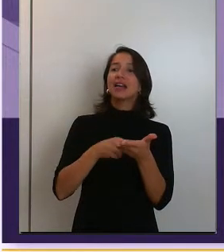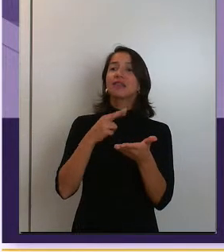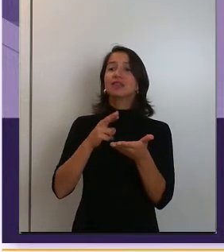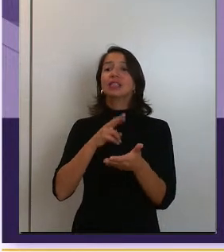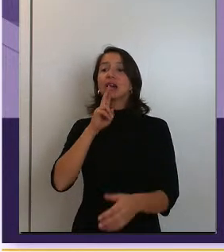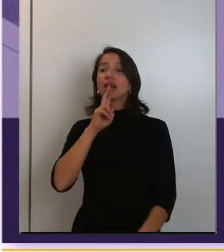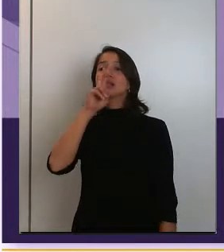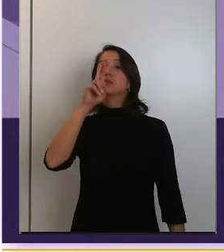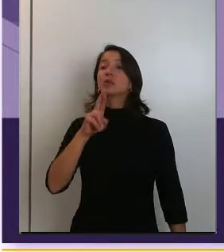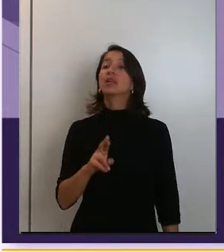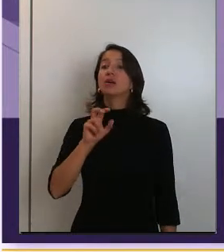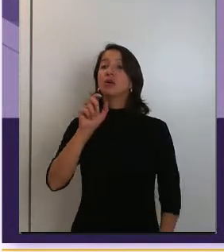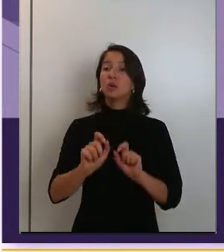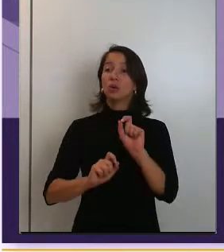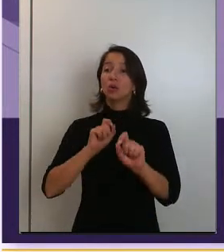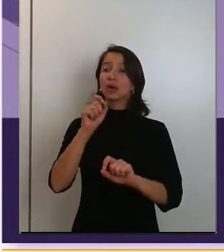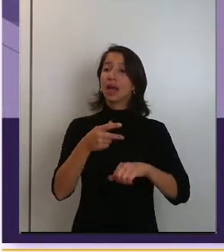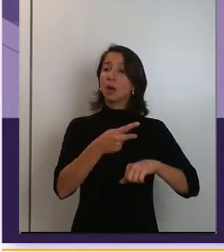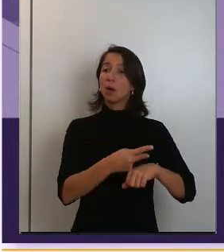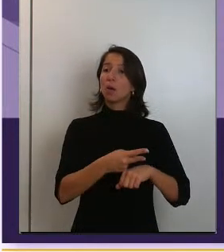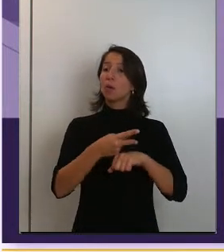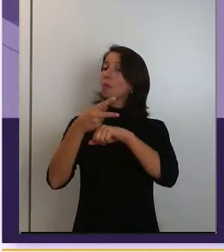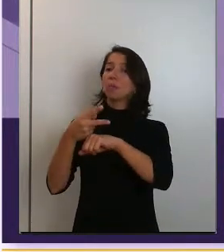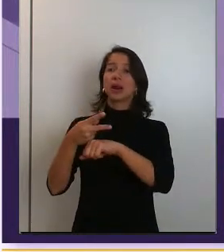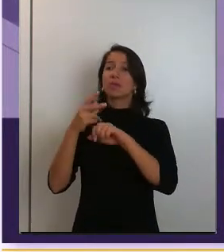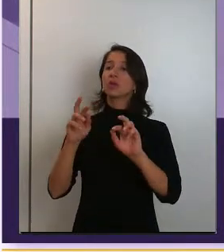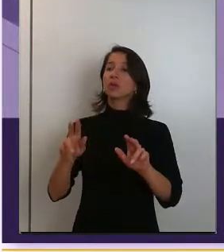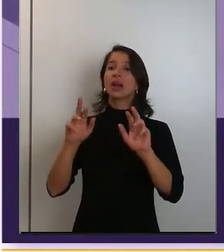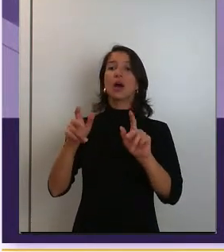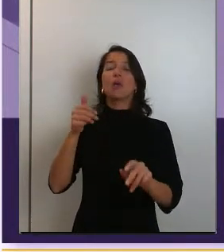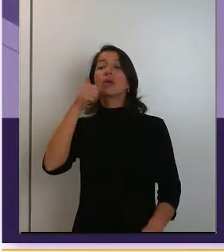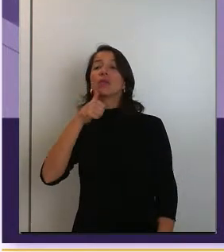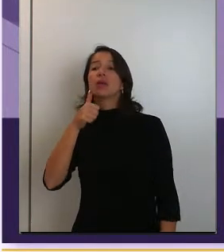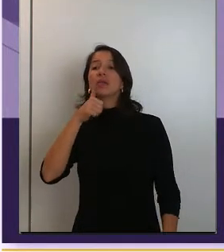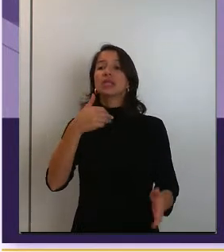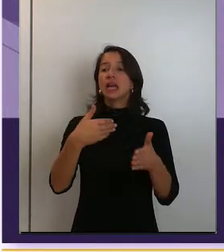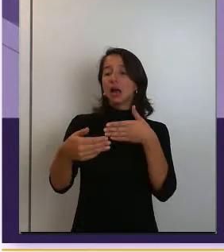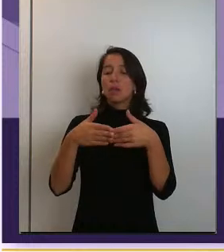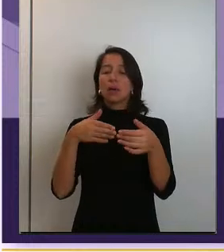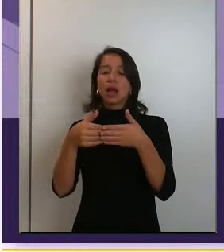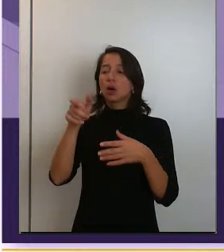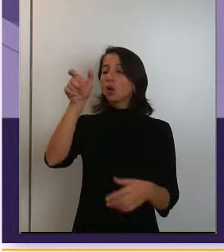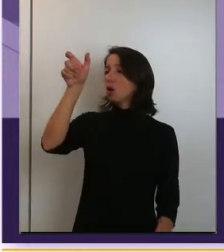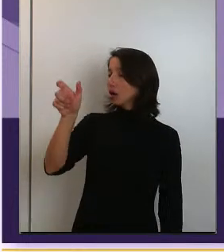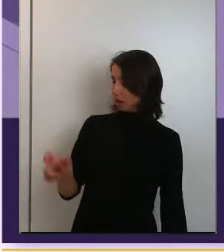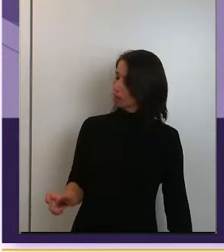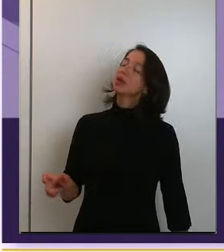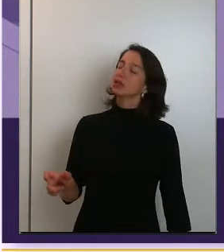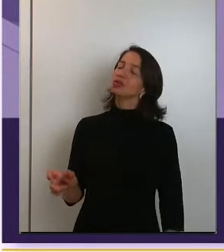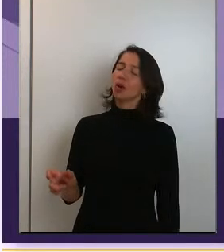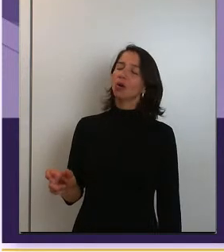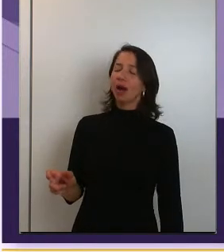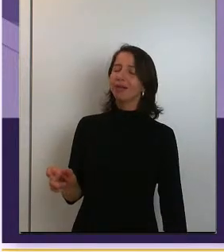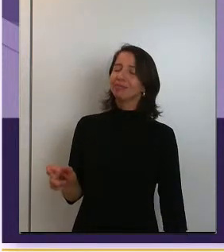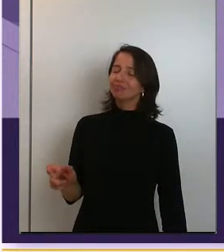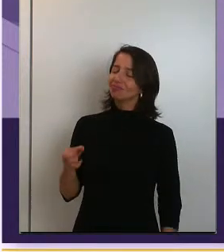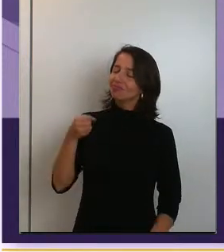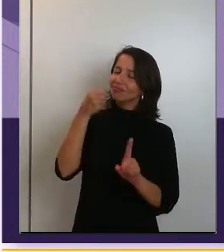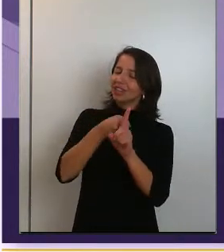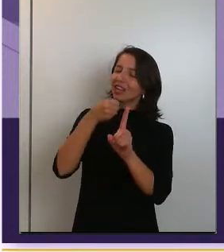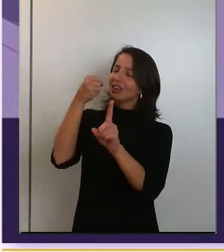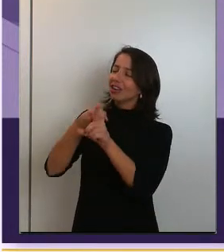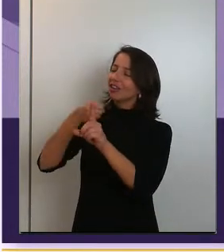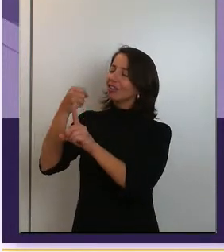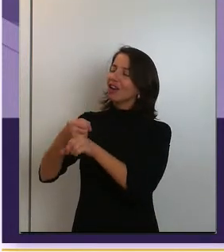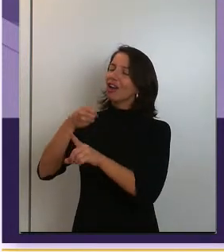que o prêmio não era para uma mulher. É para uma pessoa, independentemente do sexo, independente da opção sexual, que lutasse pela causa